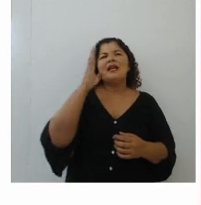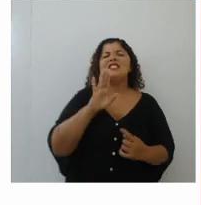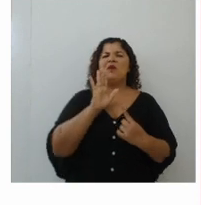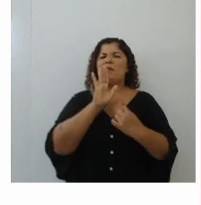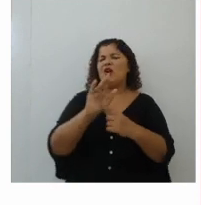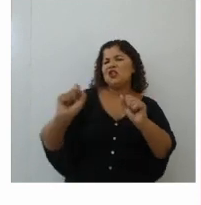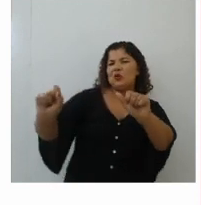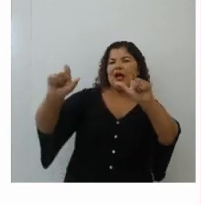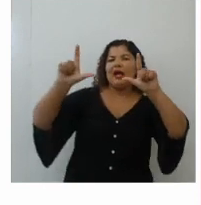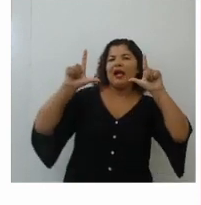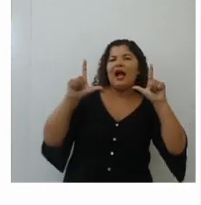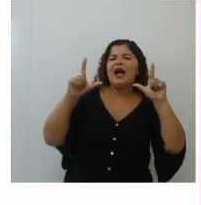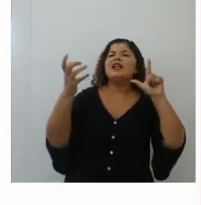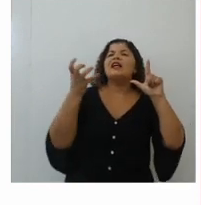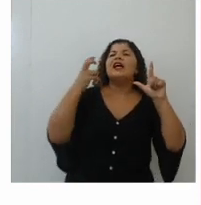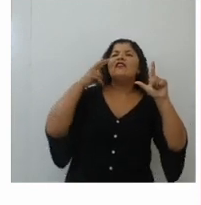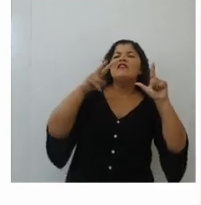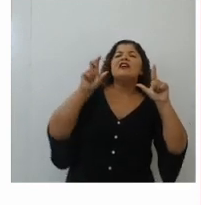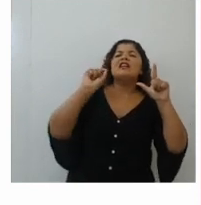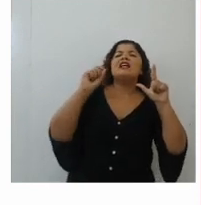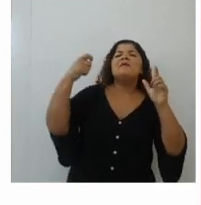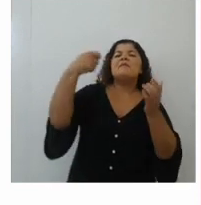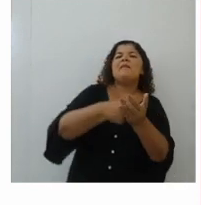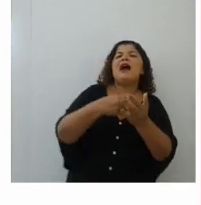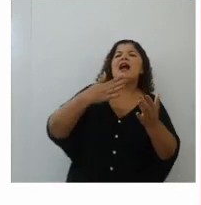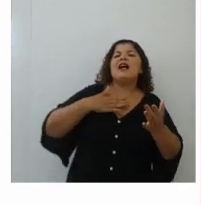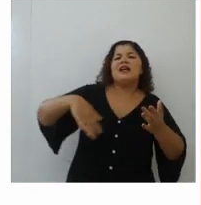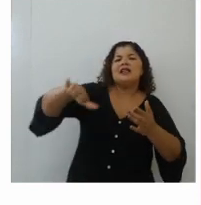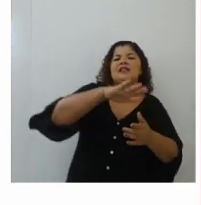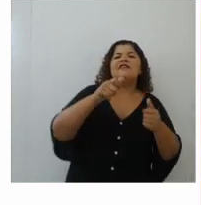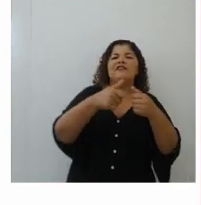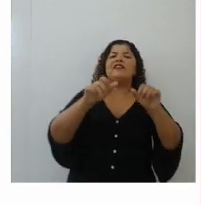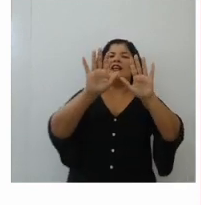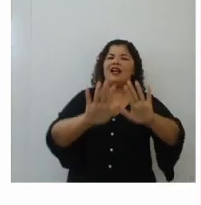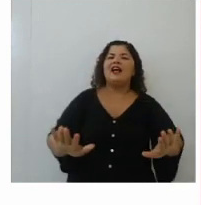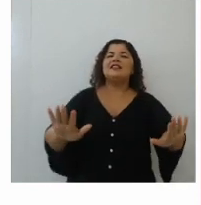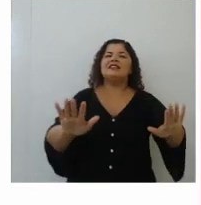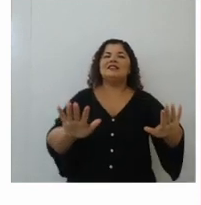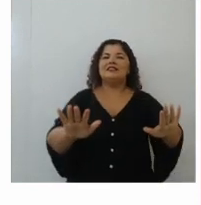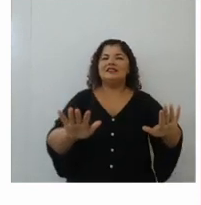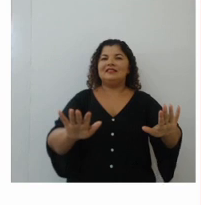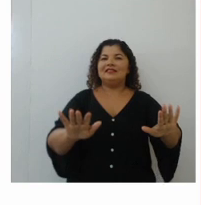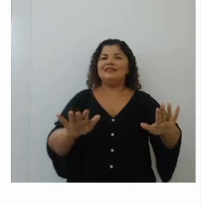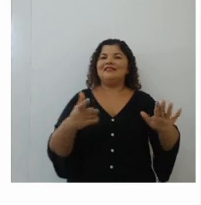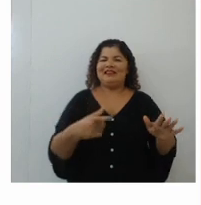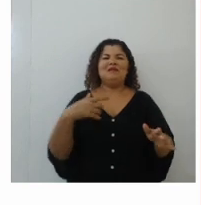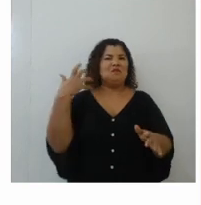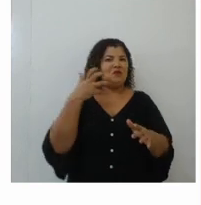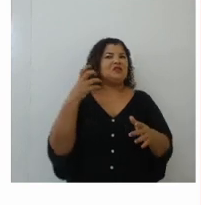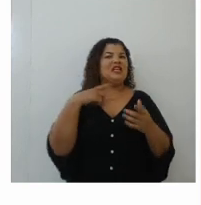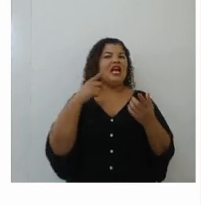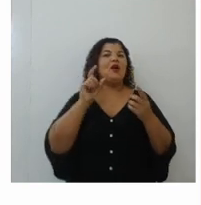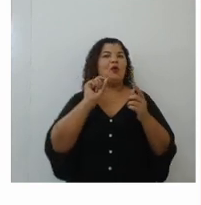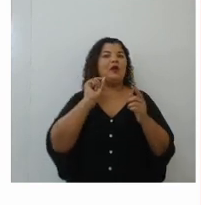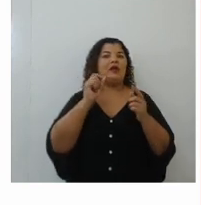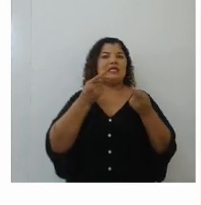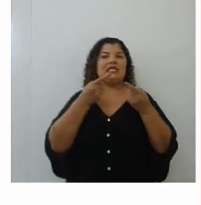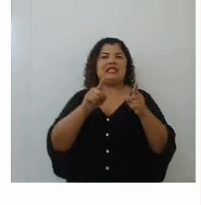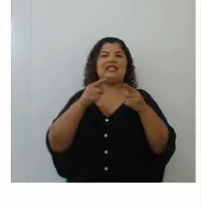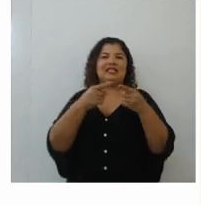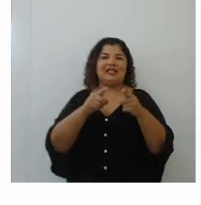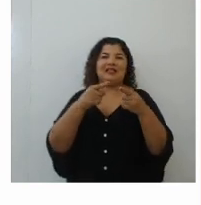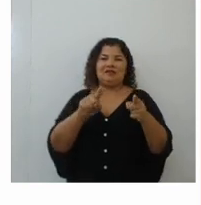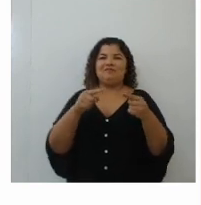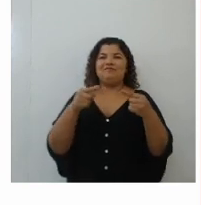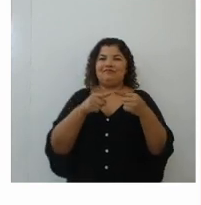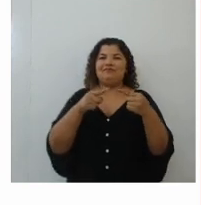tua cara, quero ver quem paga pra gente ficar assim. Conhece essa música? Que é bem crítica, por sinal, né? Tem um viés bem crítico, bem